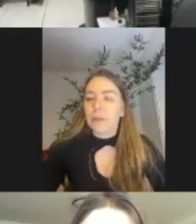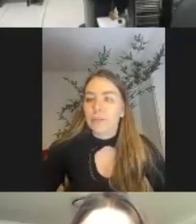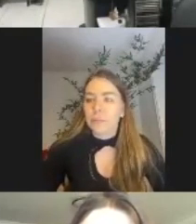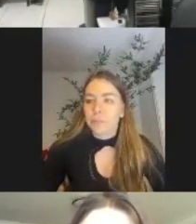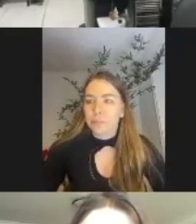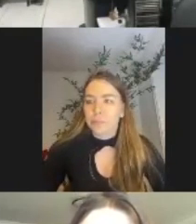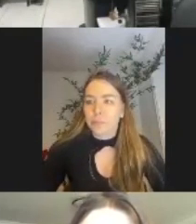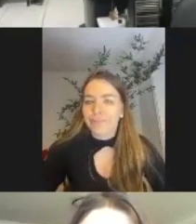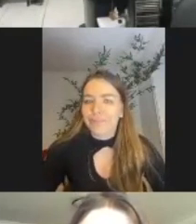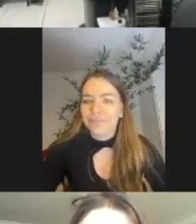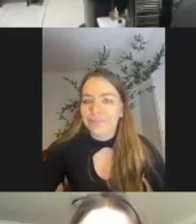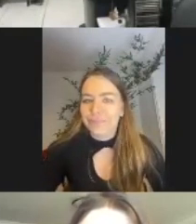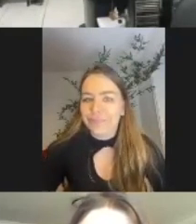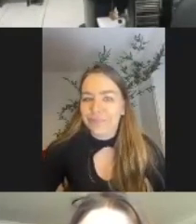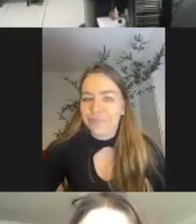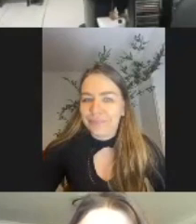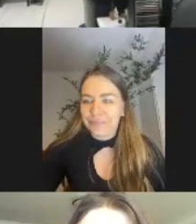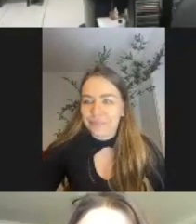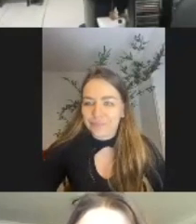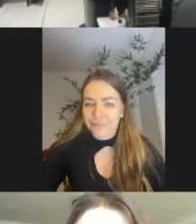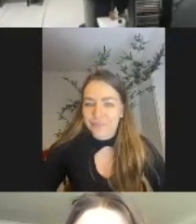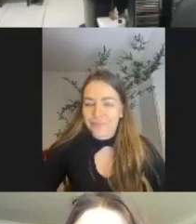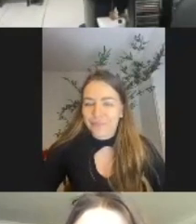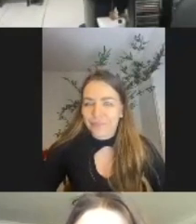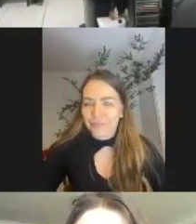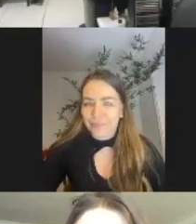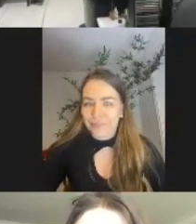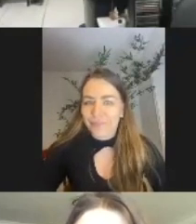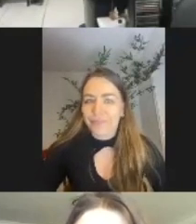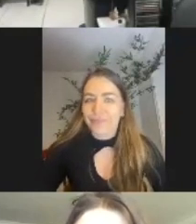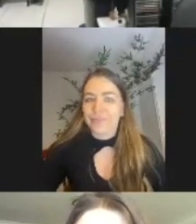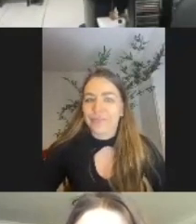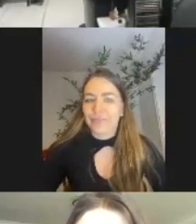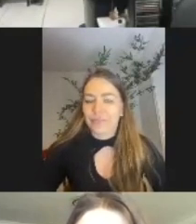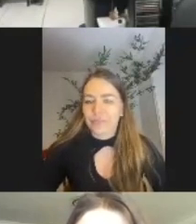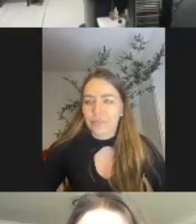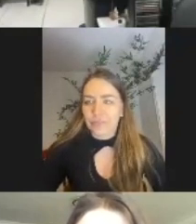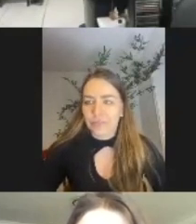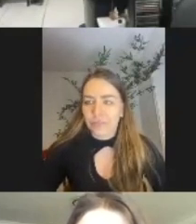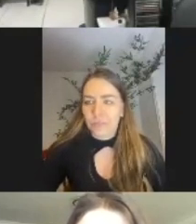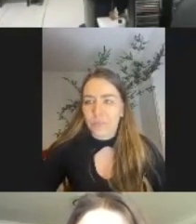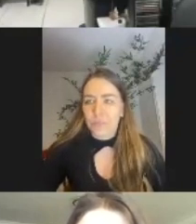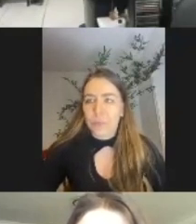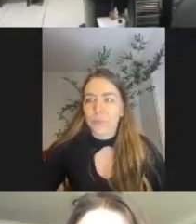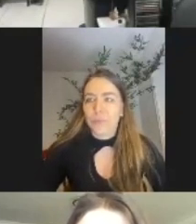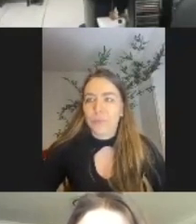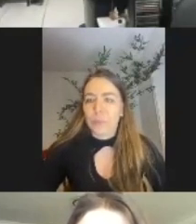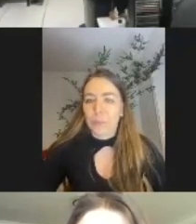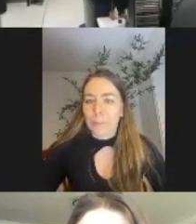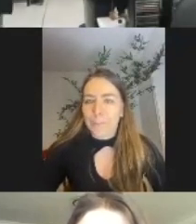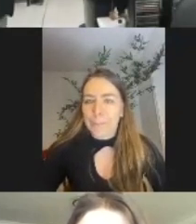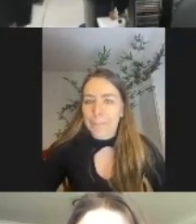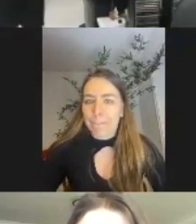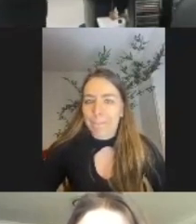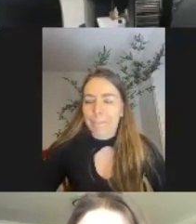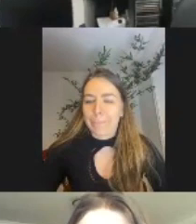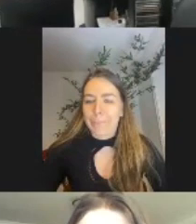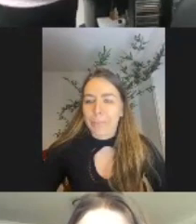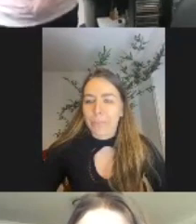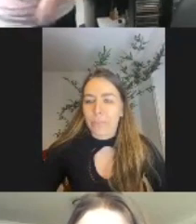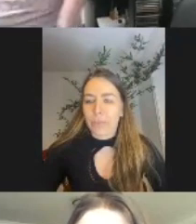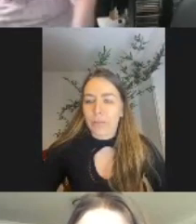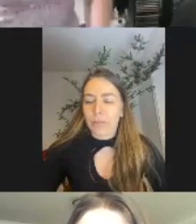execrável, assim, não pode de jeito nenhum. Eu sei que é mais barato, tá, gente? Mas não pode. E os molhos prontos e